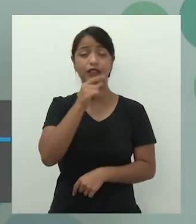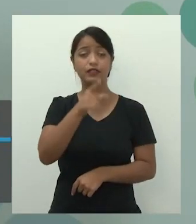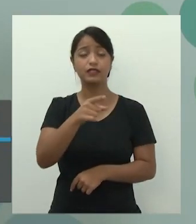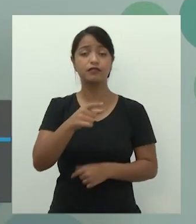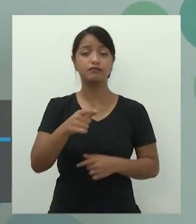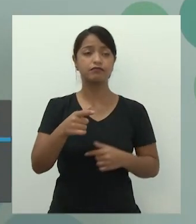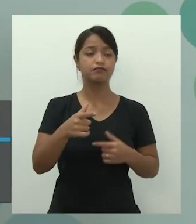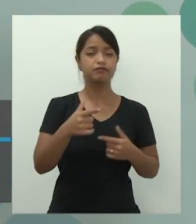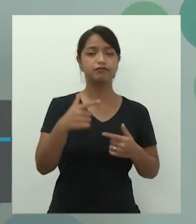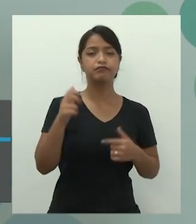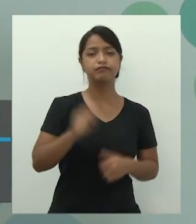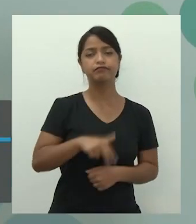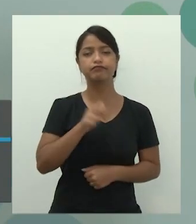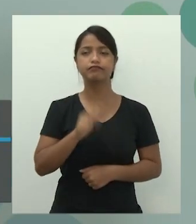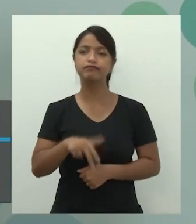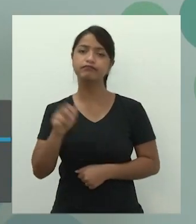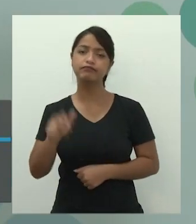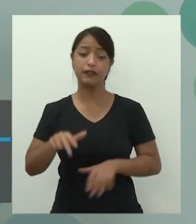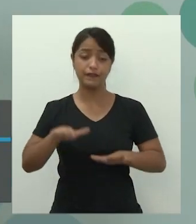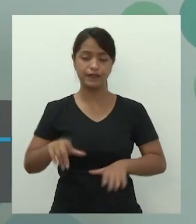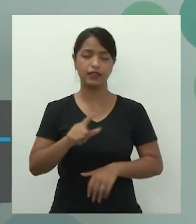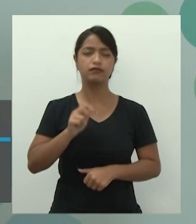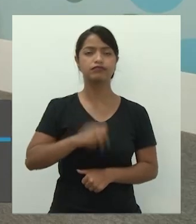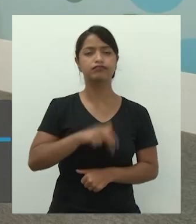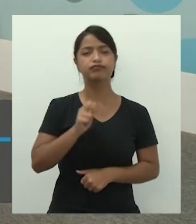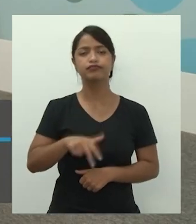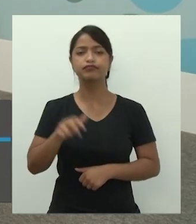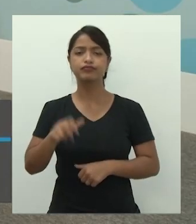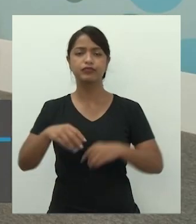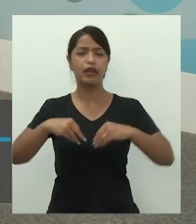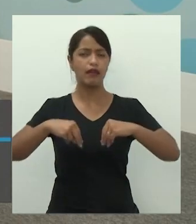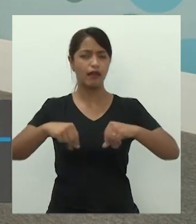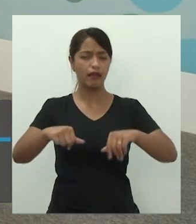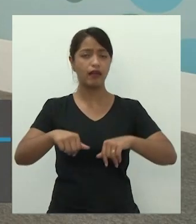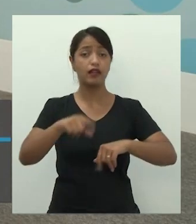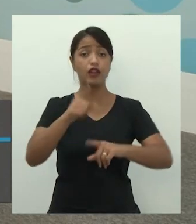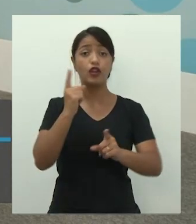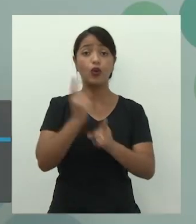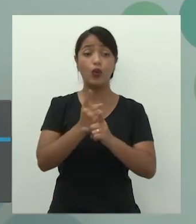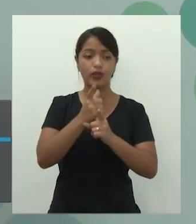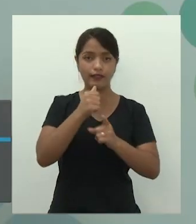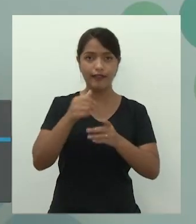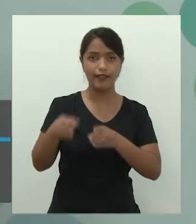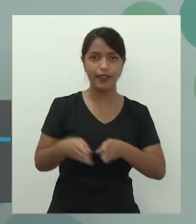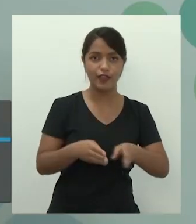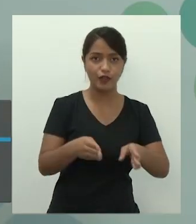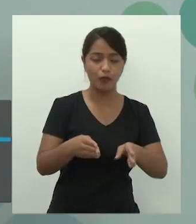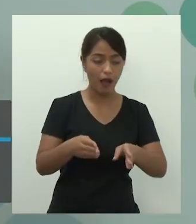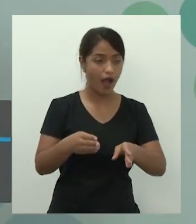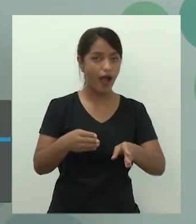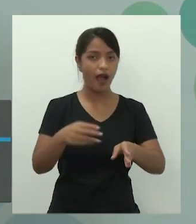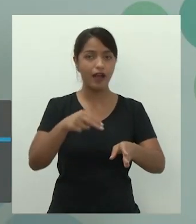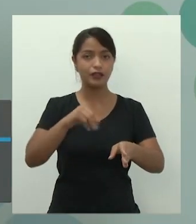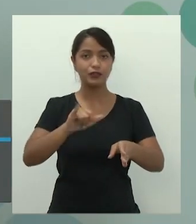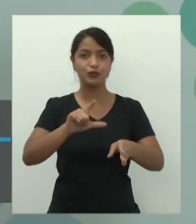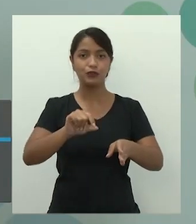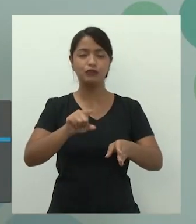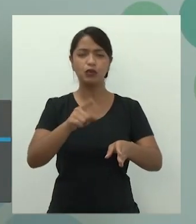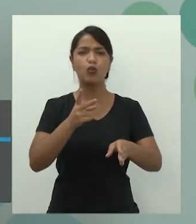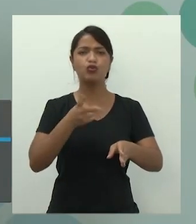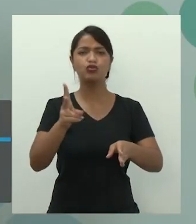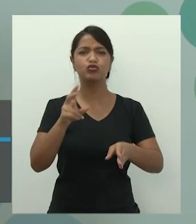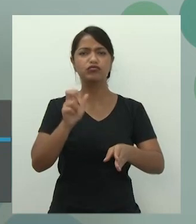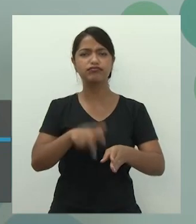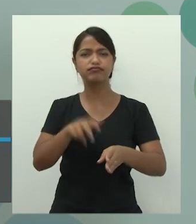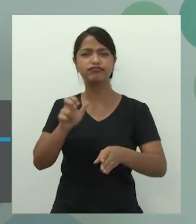deserto, e você encontra um rio, como o rio Nilo, por exemplo, você vai continuar caminhando no deserto, procurando